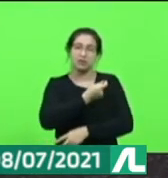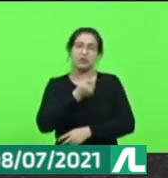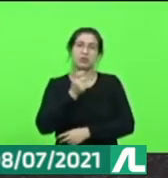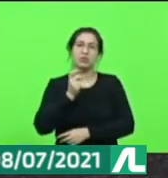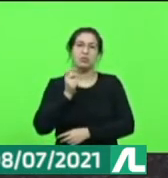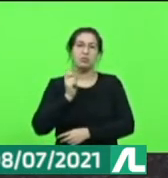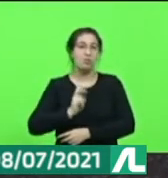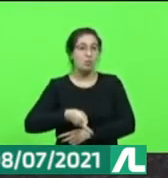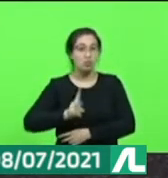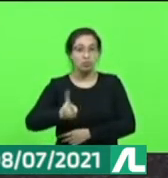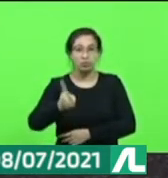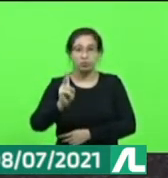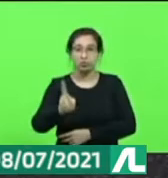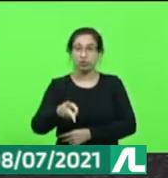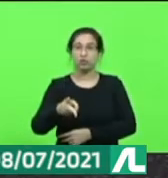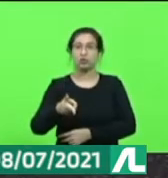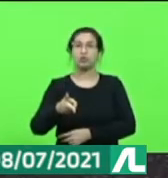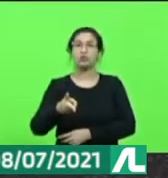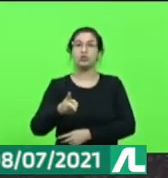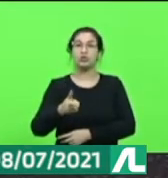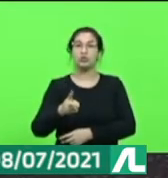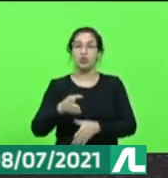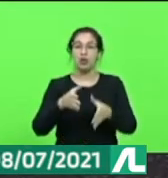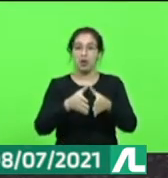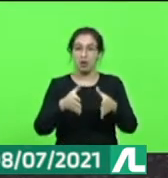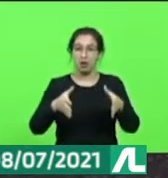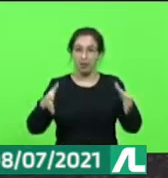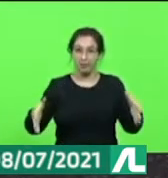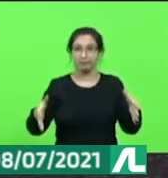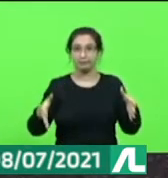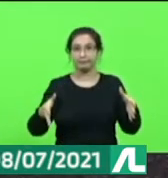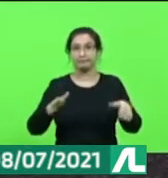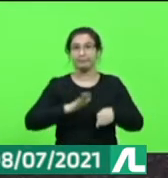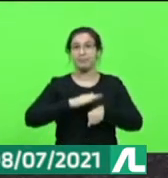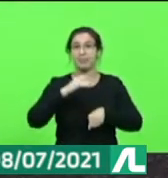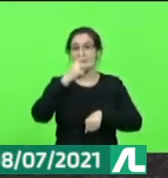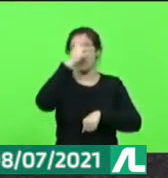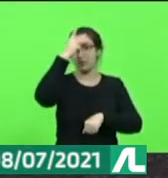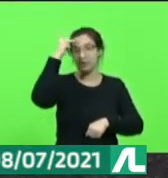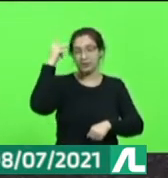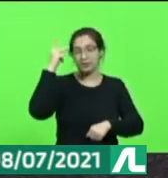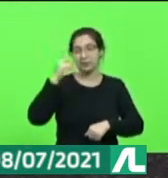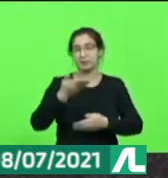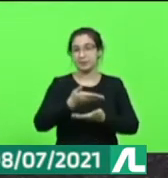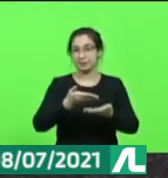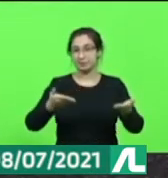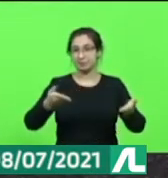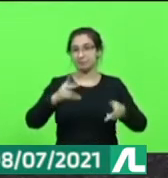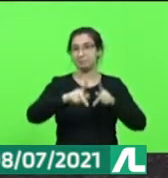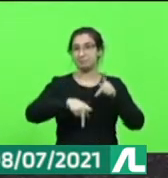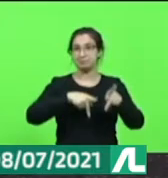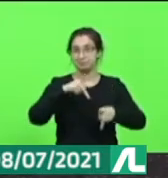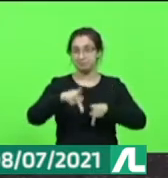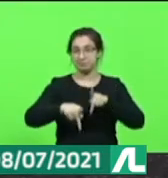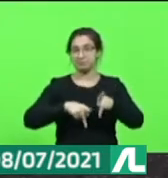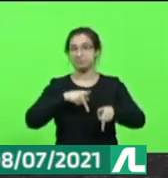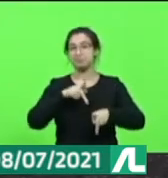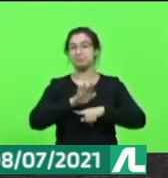antes possível, que possa ir para frente e para que a gente possa imunizar a população e